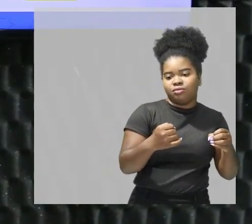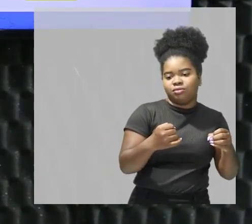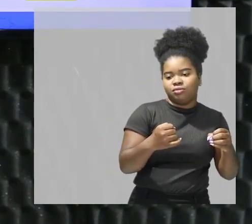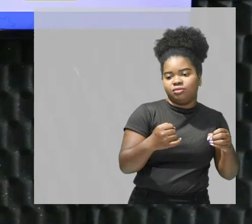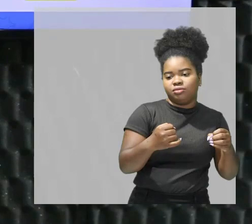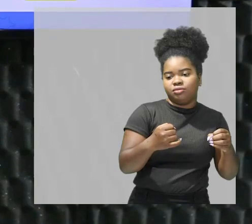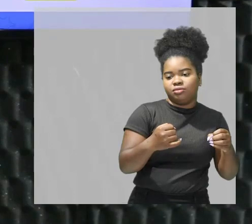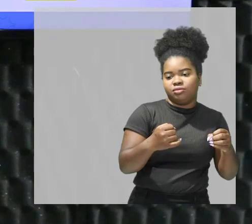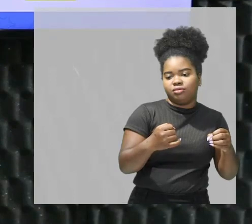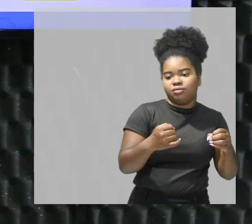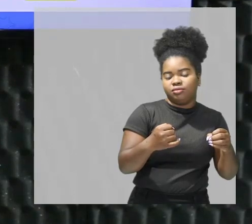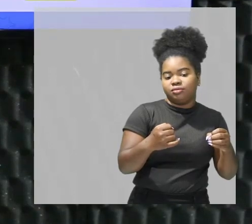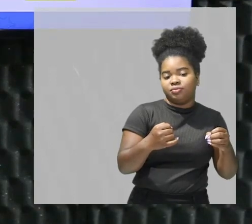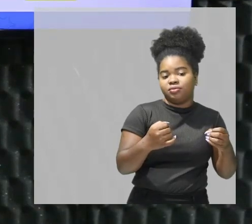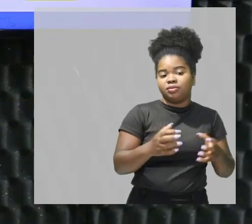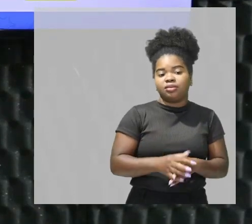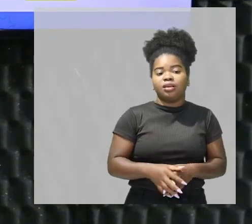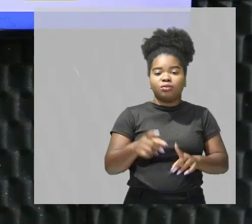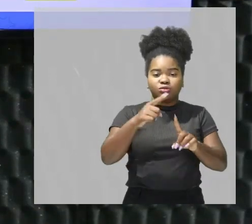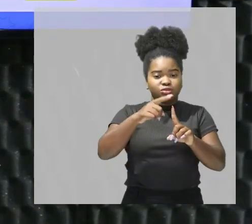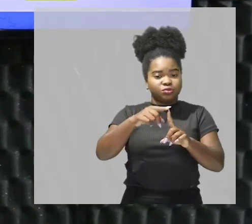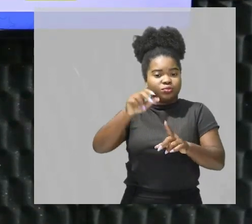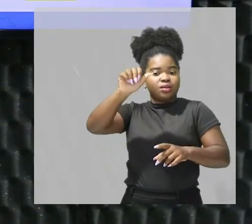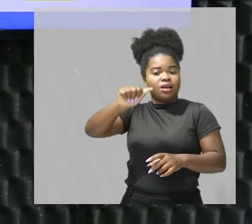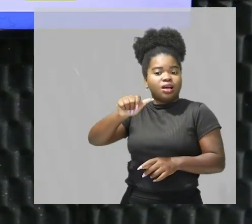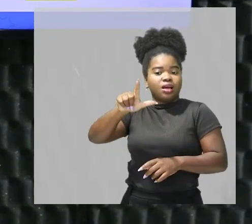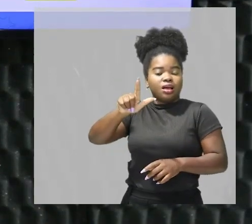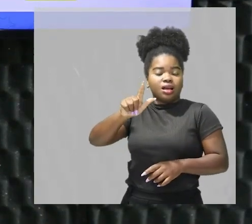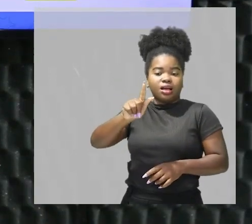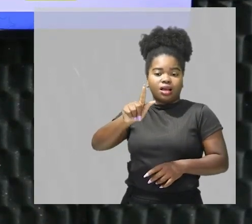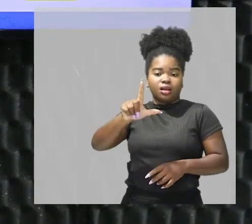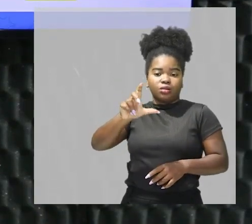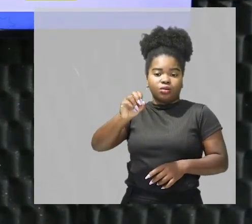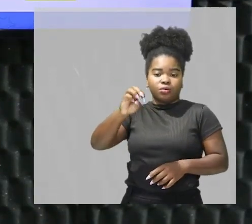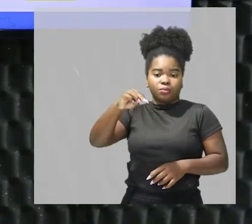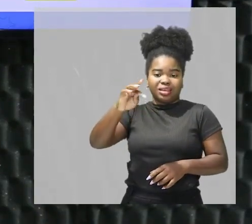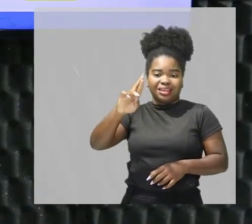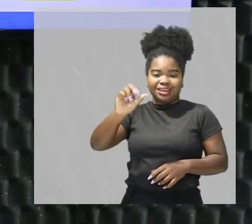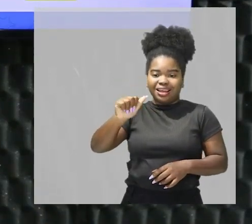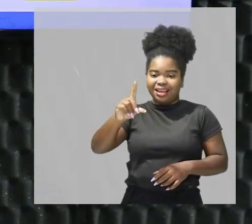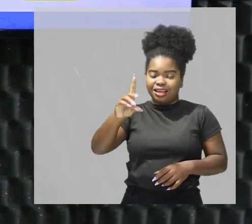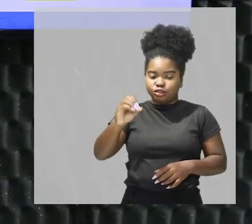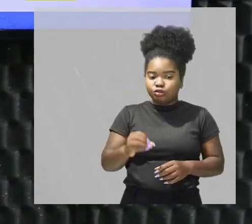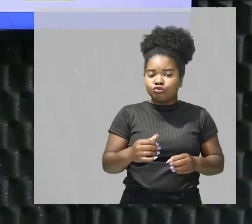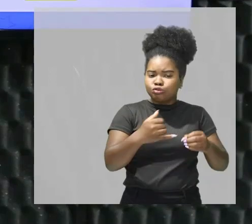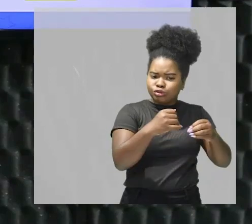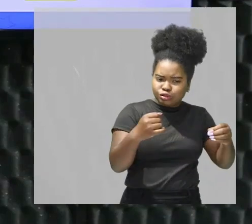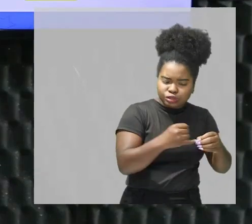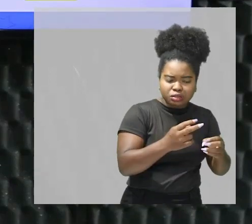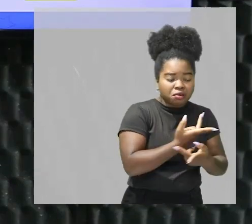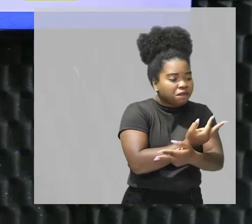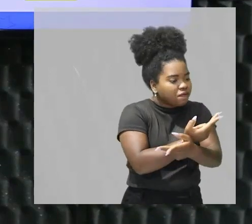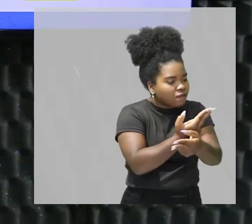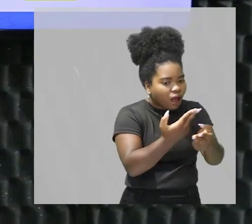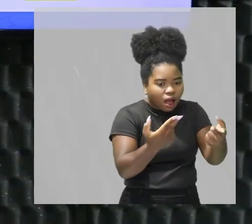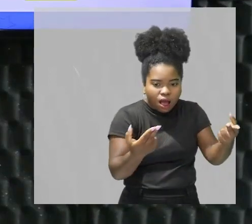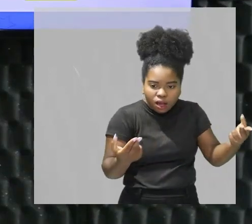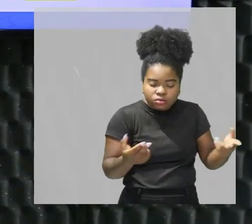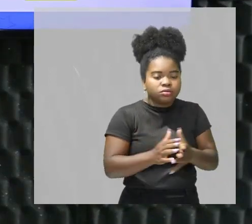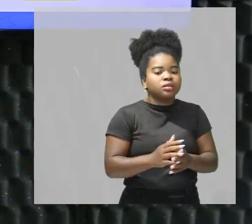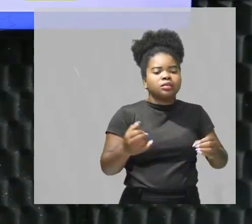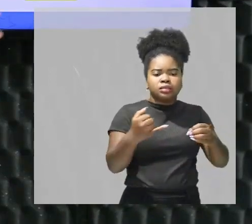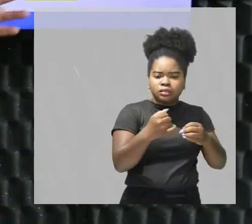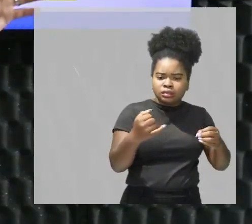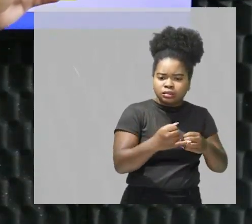composto iônico, é um aglomerado de íons, certo? E esses íons vão estar